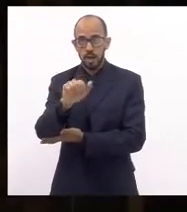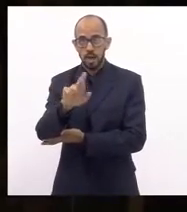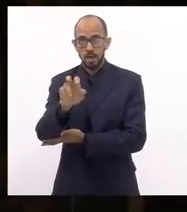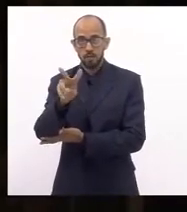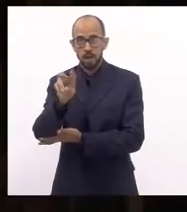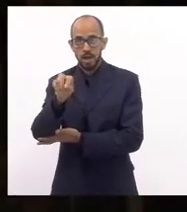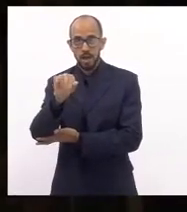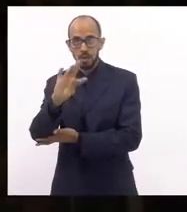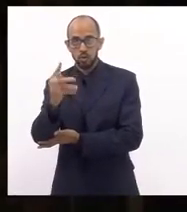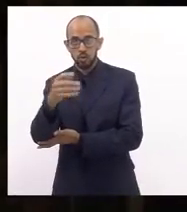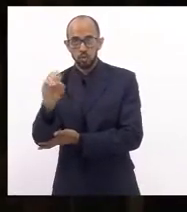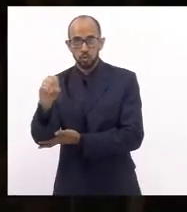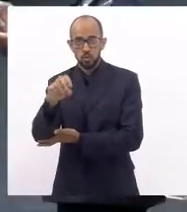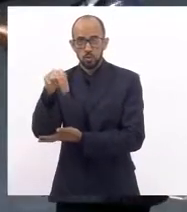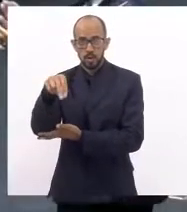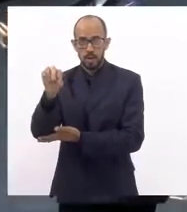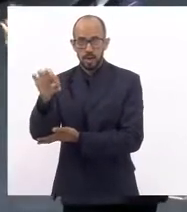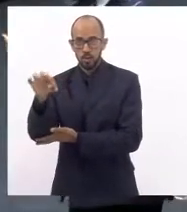palmas.